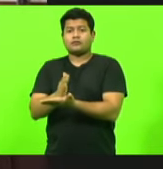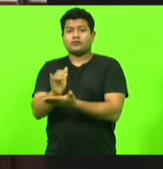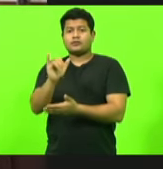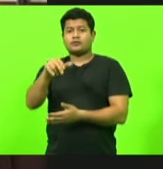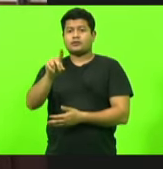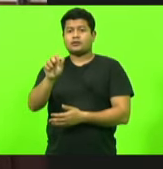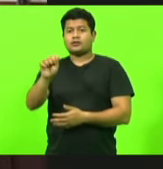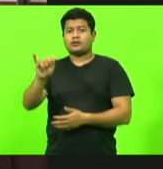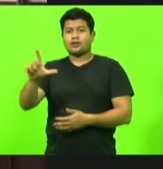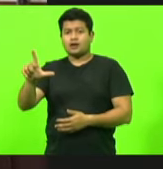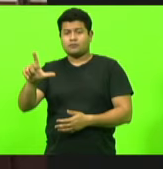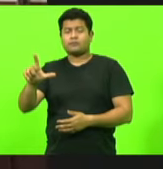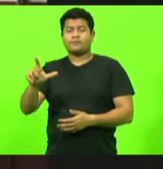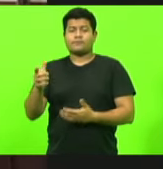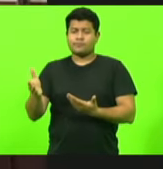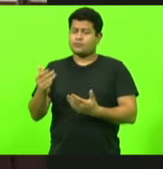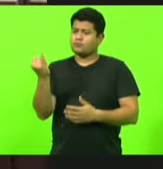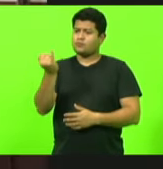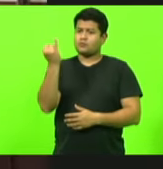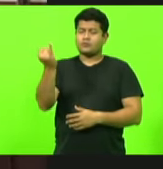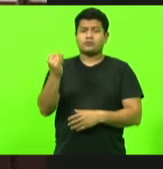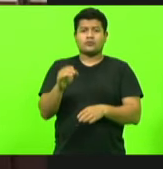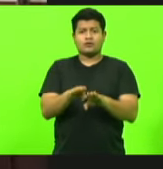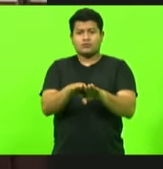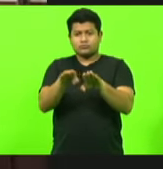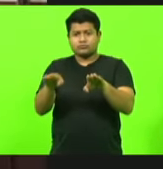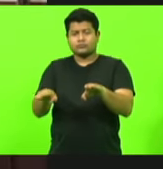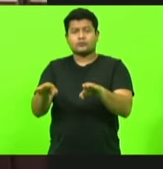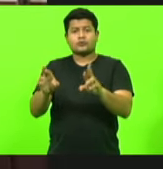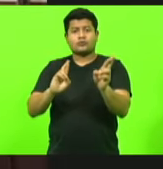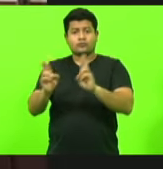ali são extremamente importantes para a duplicação, que é o trevo